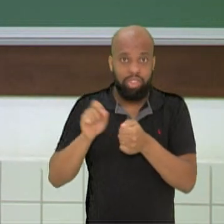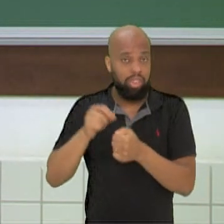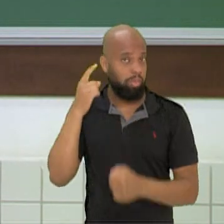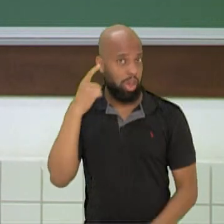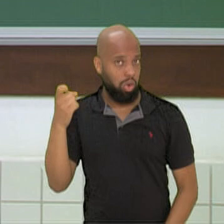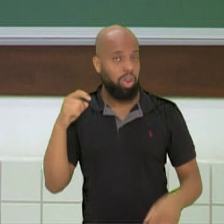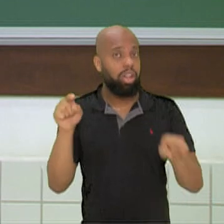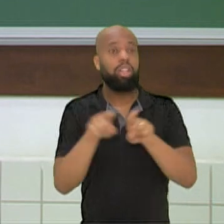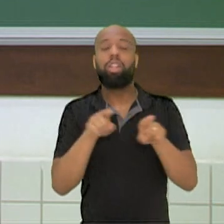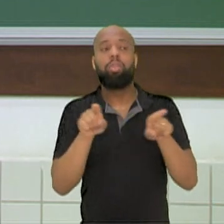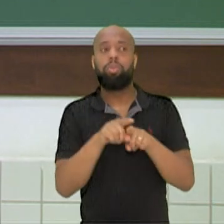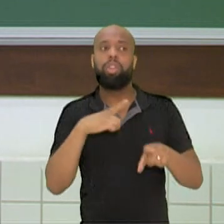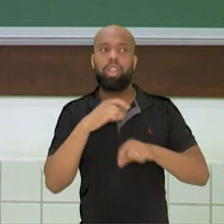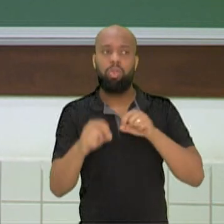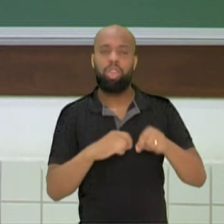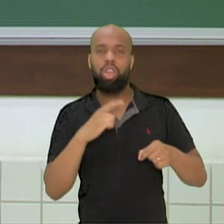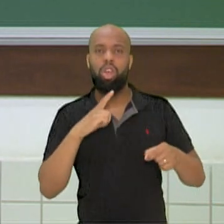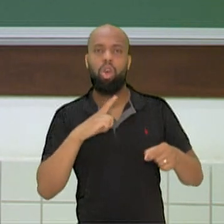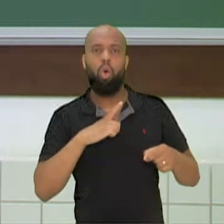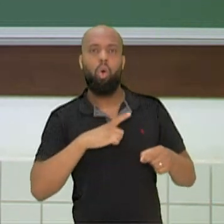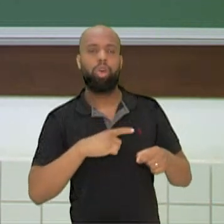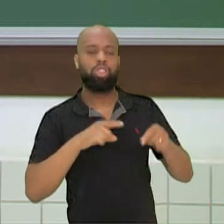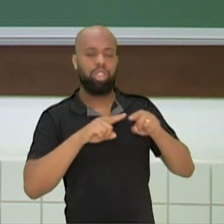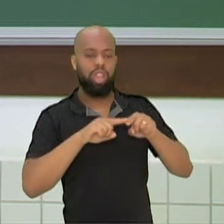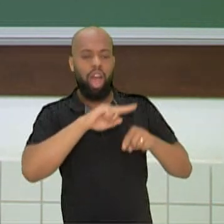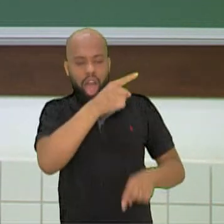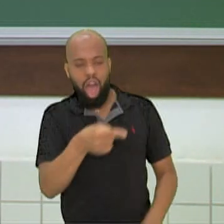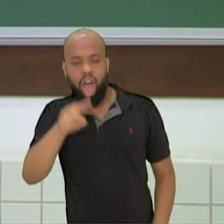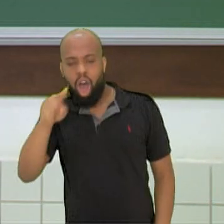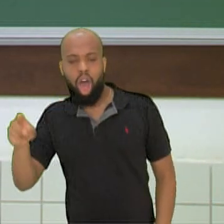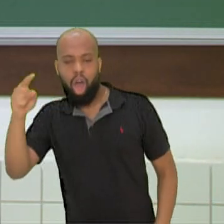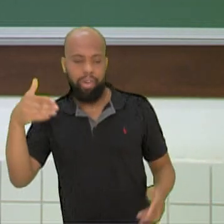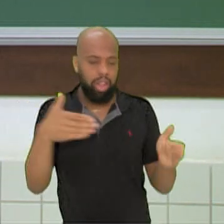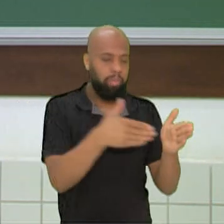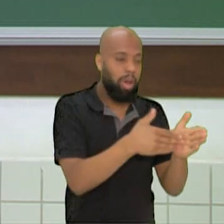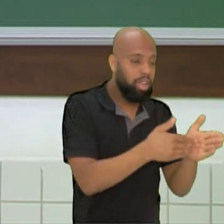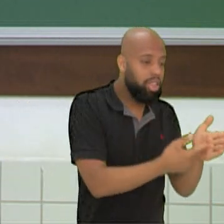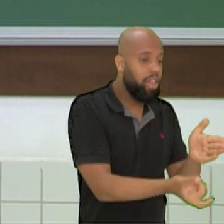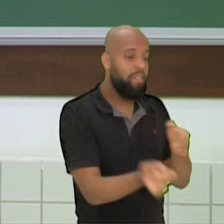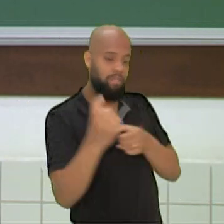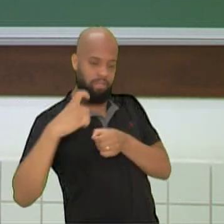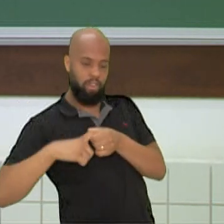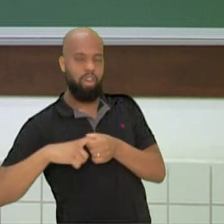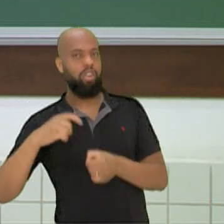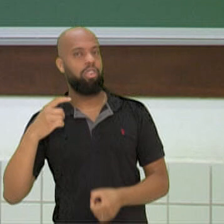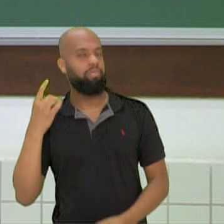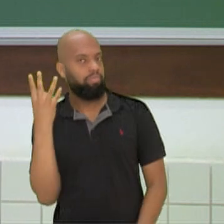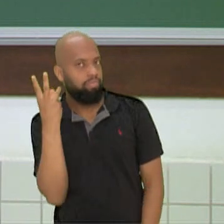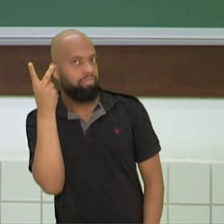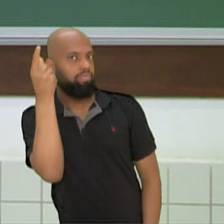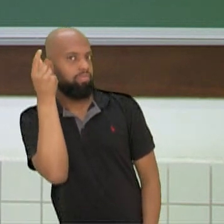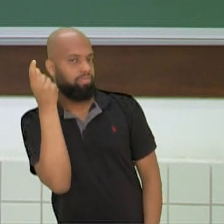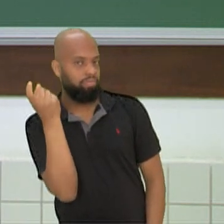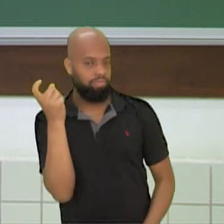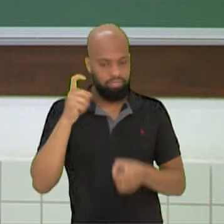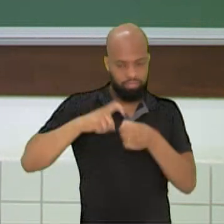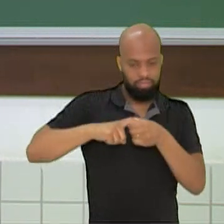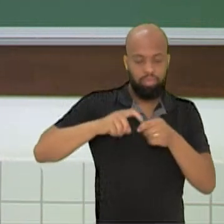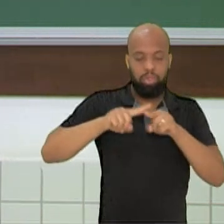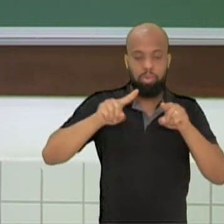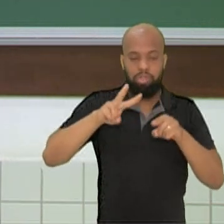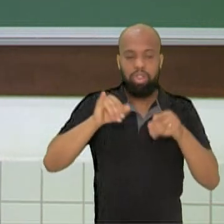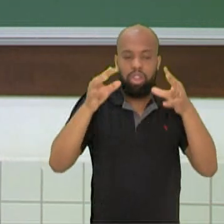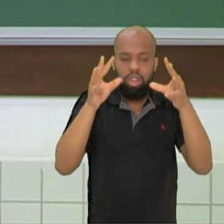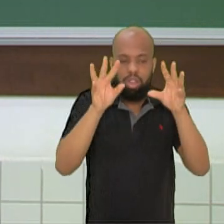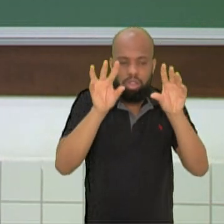qual a onda vai bater, vai refletir e volta para o seu ouvido. E aí você tem essa percepção do som, mas que ele vai reduzindo a